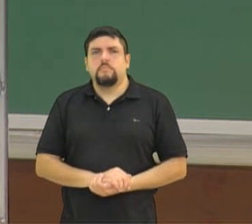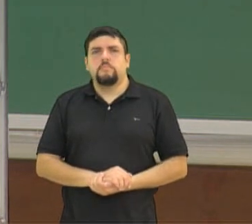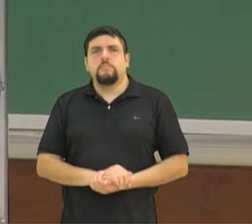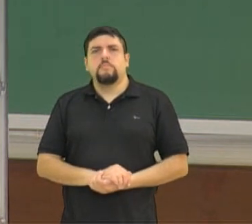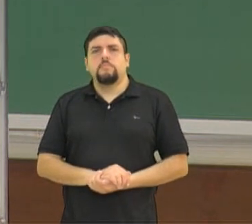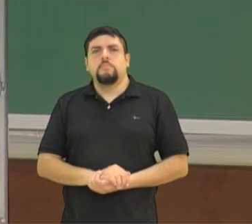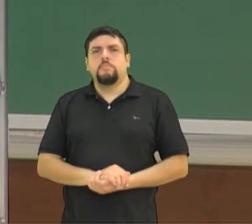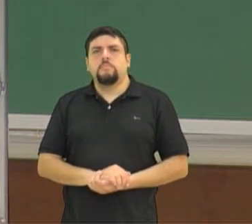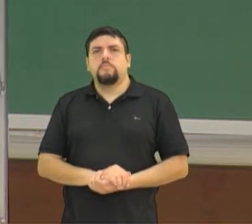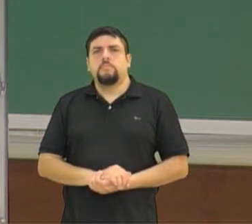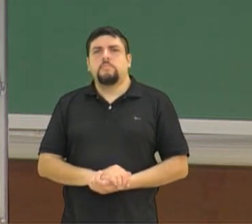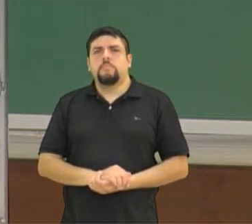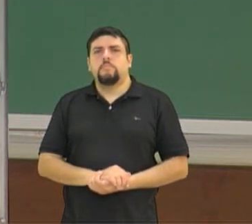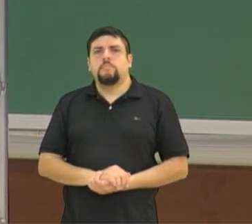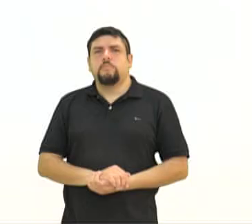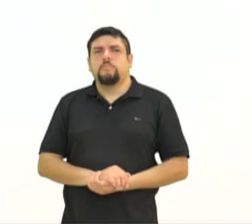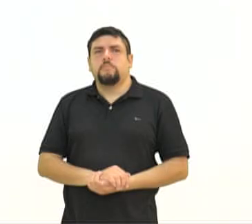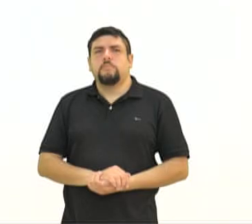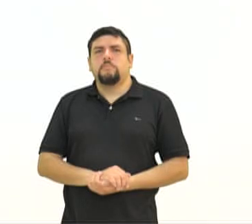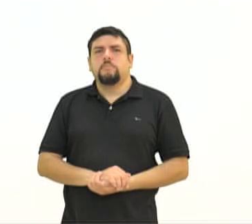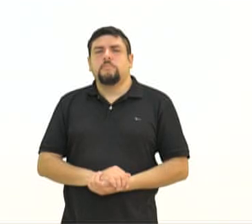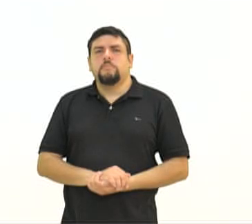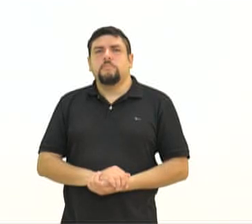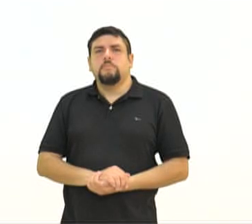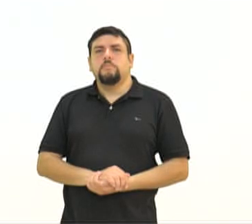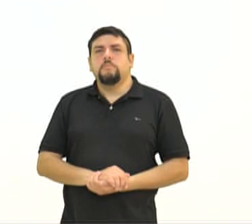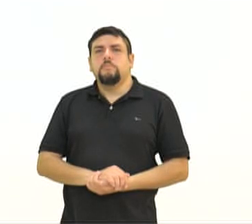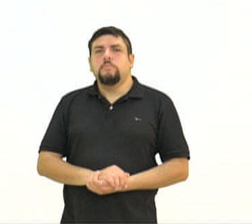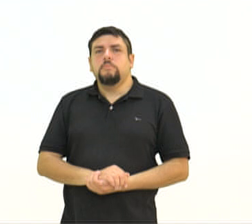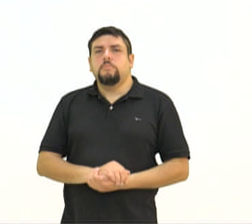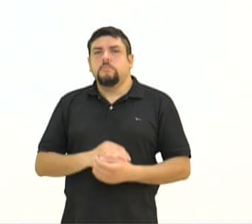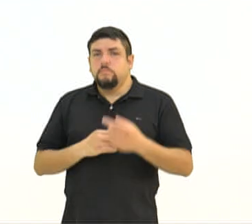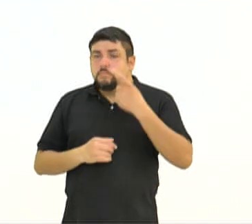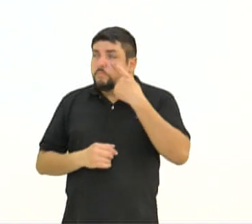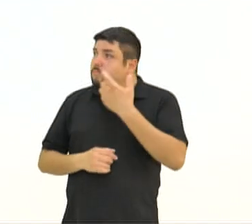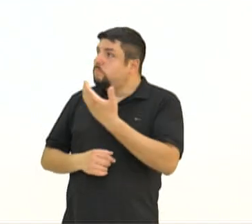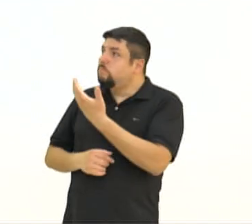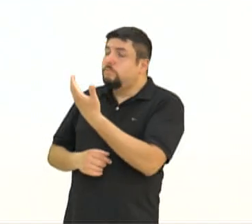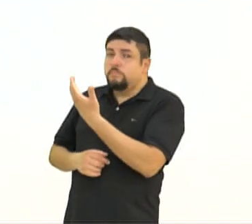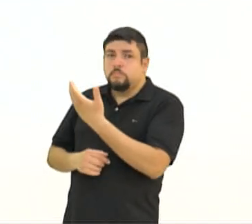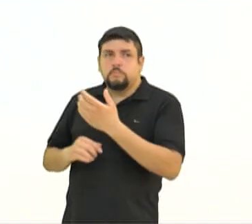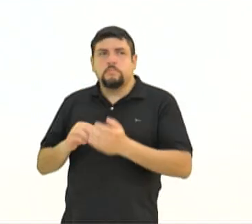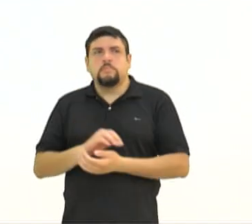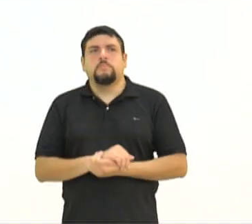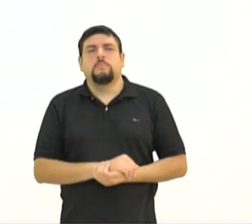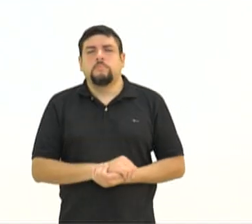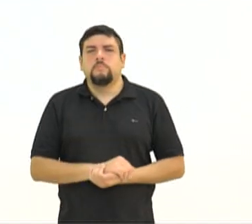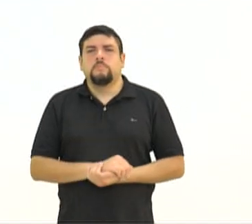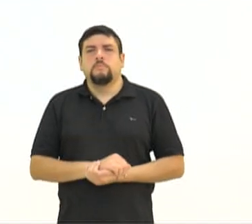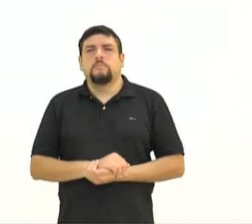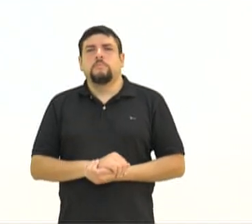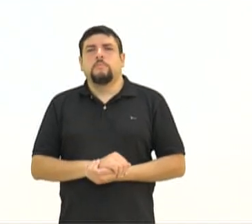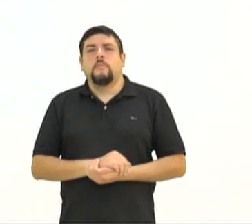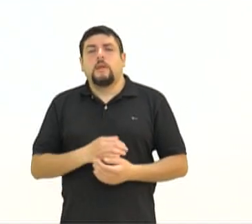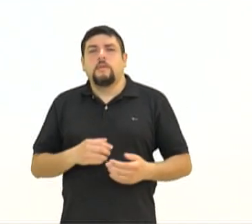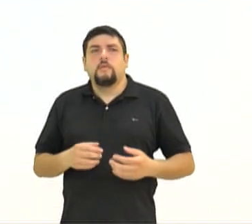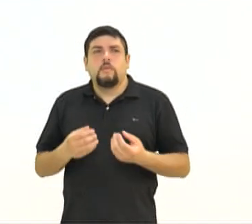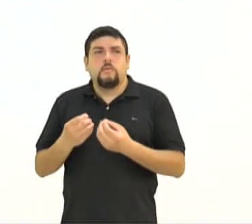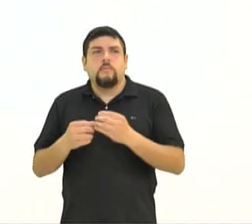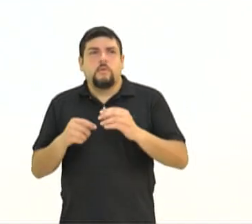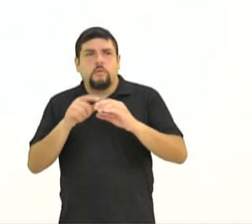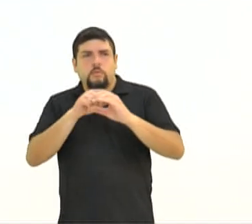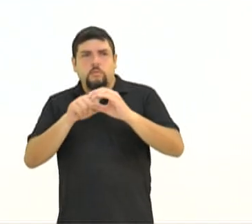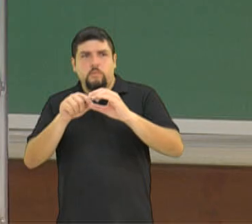quiral? Tá fácil, né, galera? Olha lá, é o carbono de número 8, senhoras e senhores. Ele é o meu carbono assimétrico,